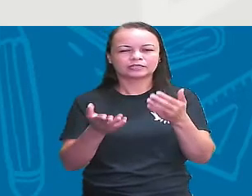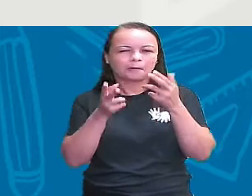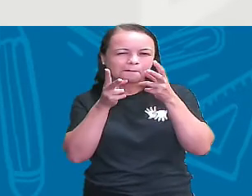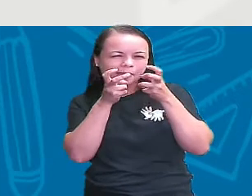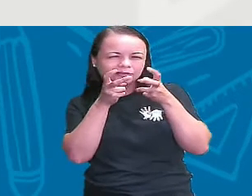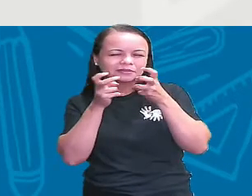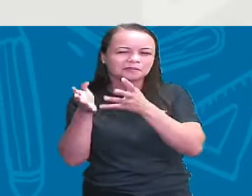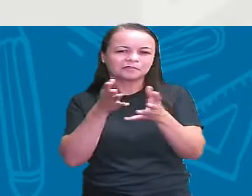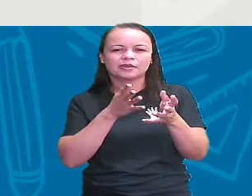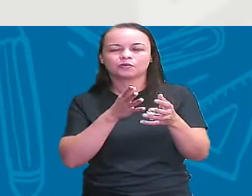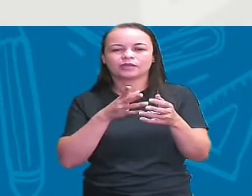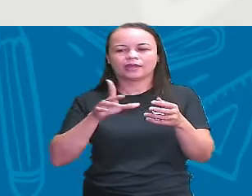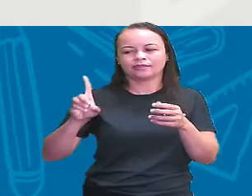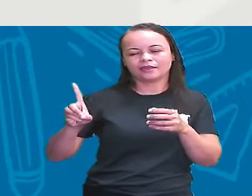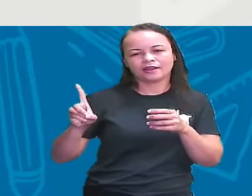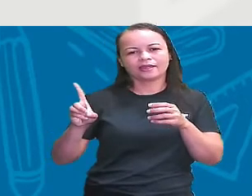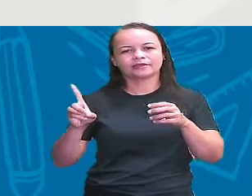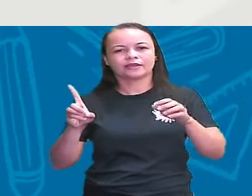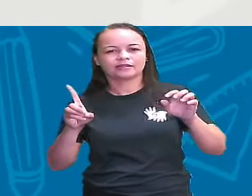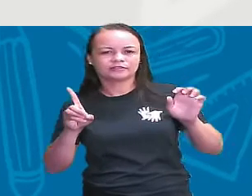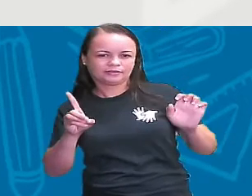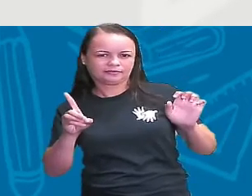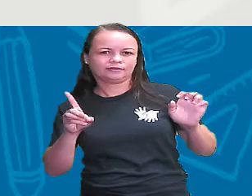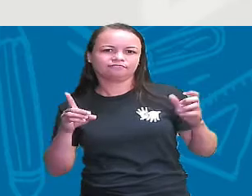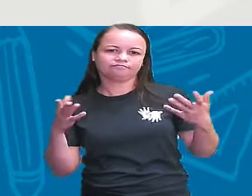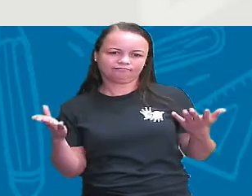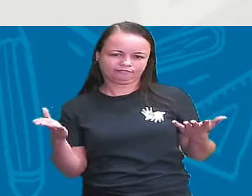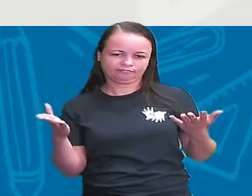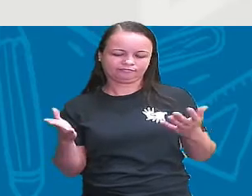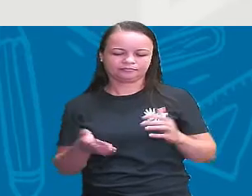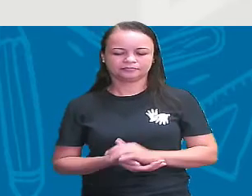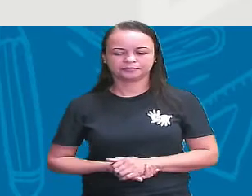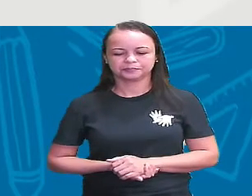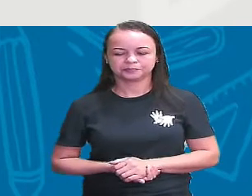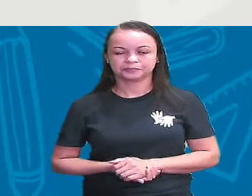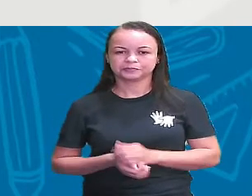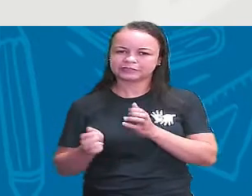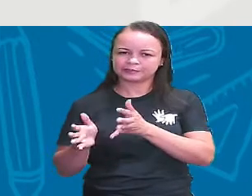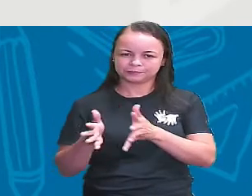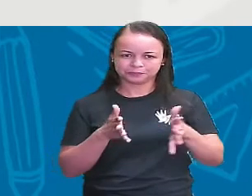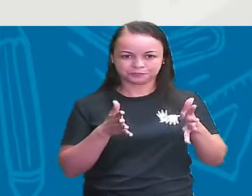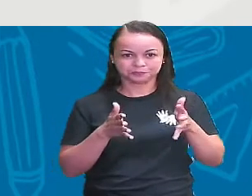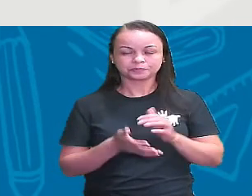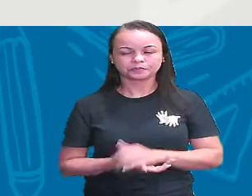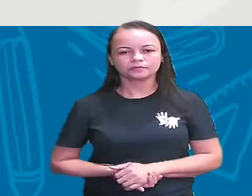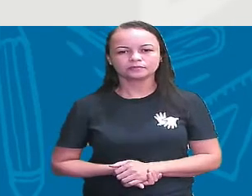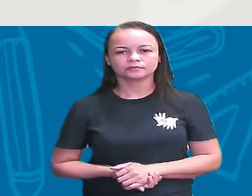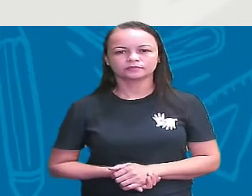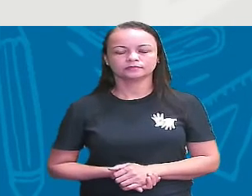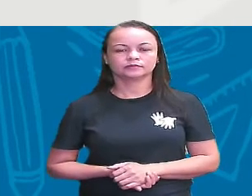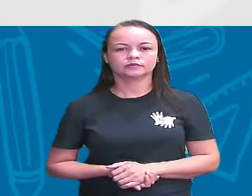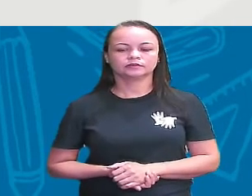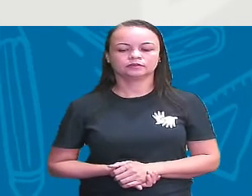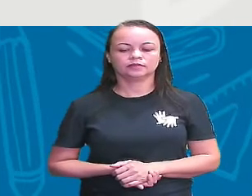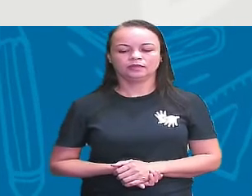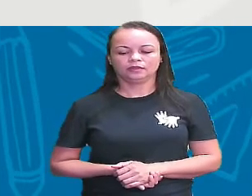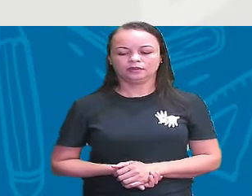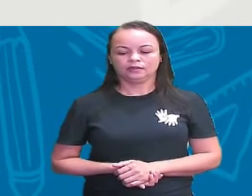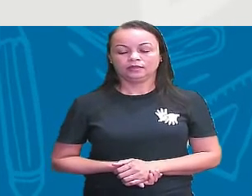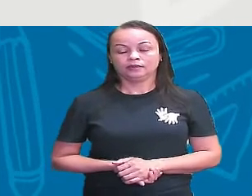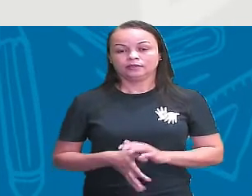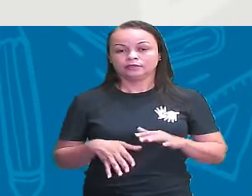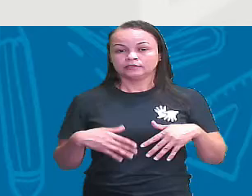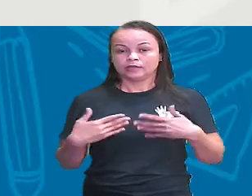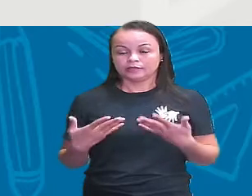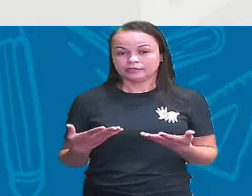e qual é o seu lado direito. Tá bom? Seguindo. Daí, dentro do assunto